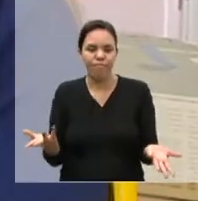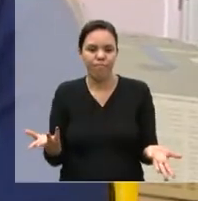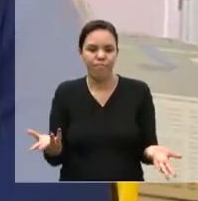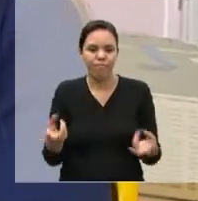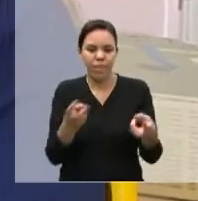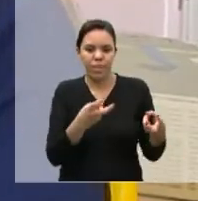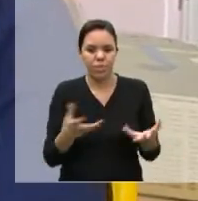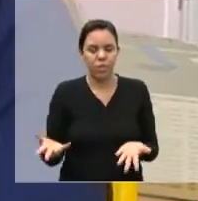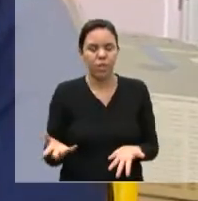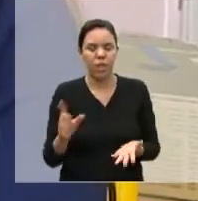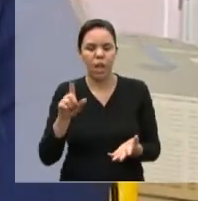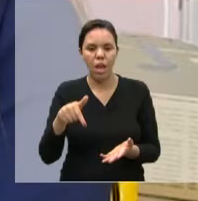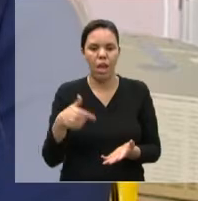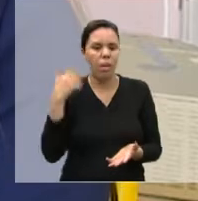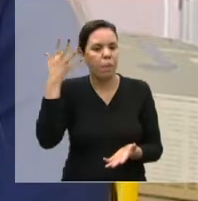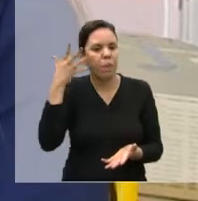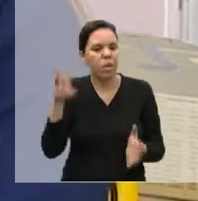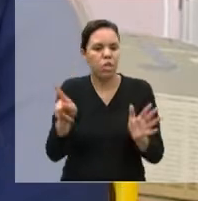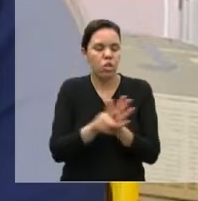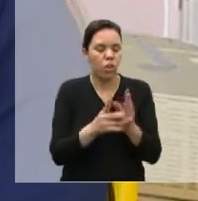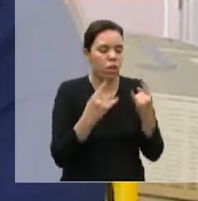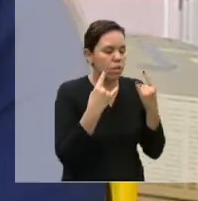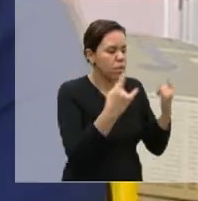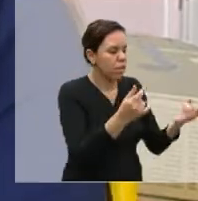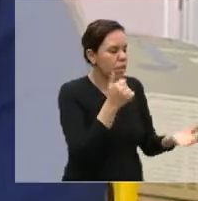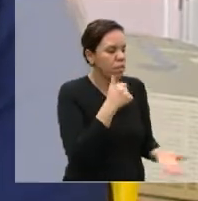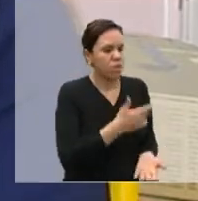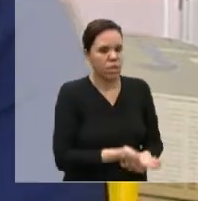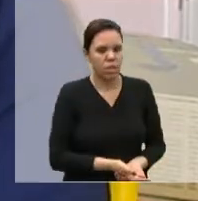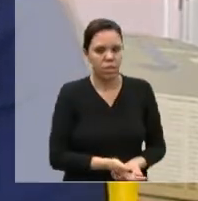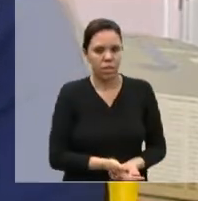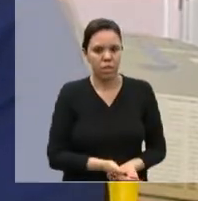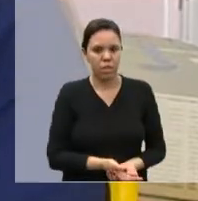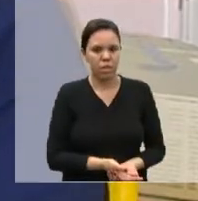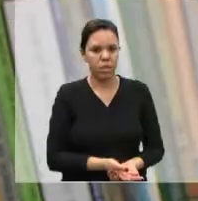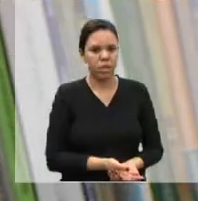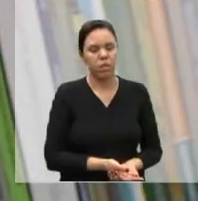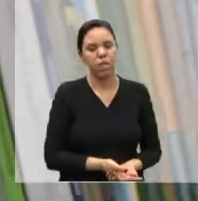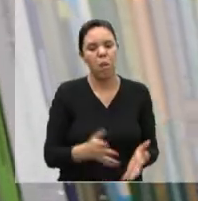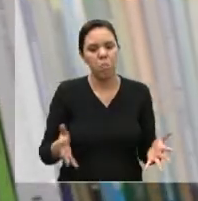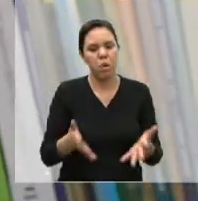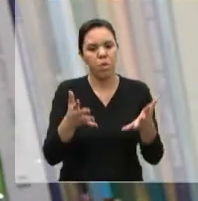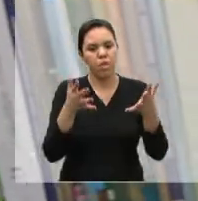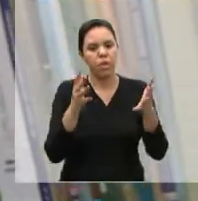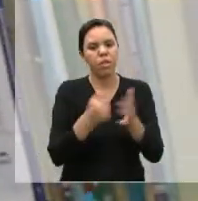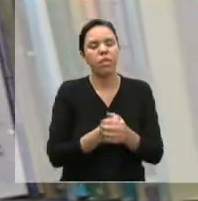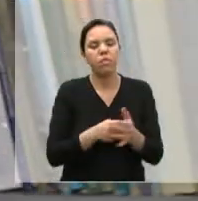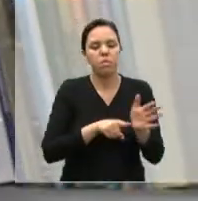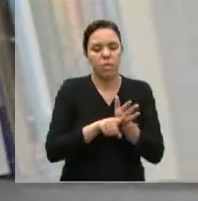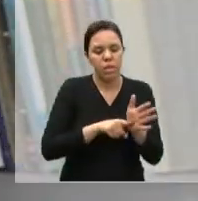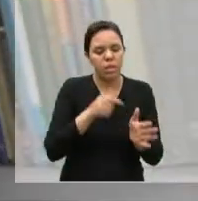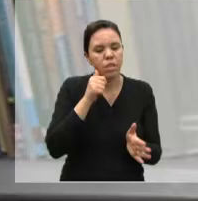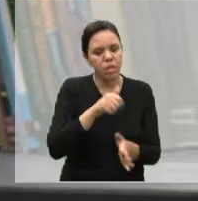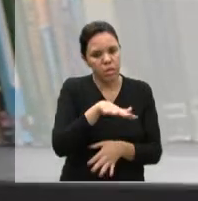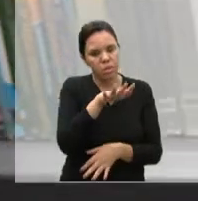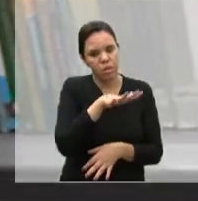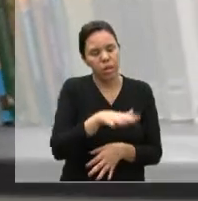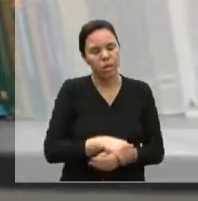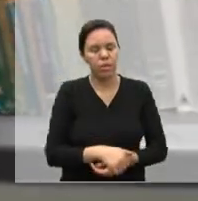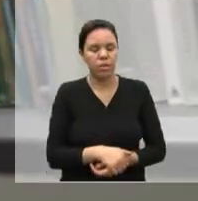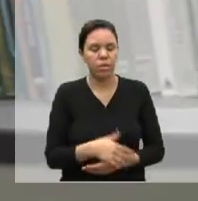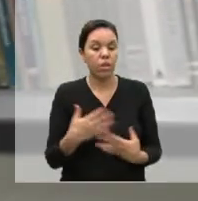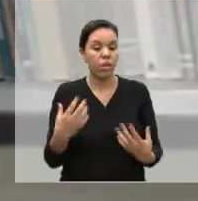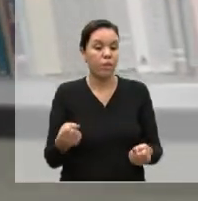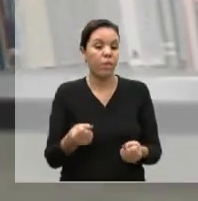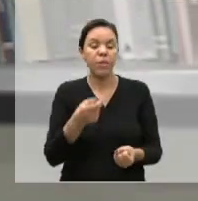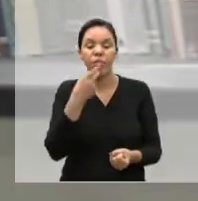meninas, né, estudantes meninas, promovido por pesquisadoras mulheres. Agora vamos falar um pouquinho então desse projeto, né? O que afinal